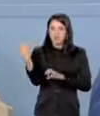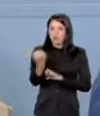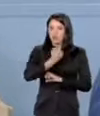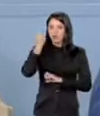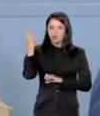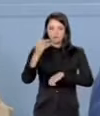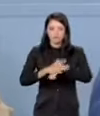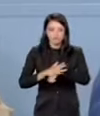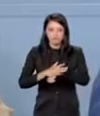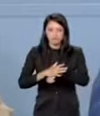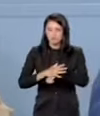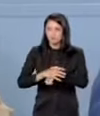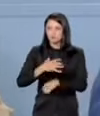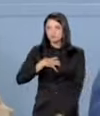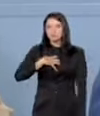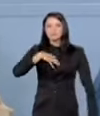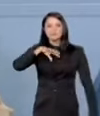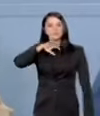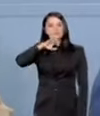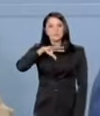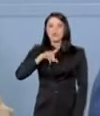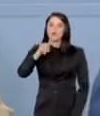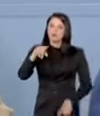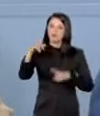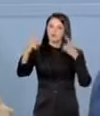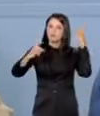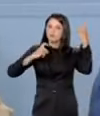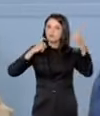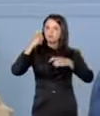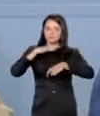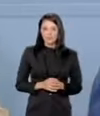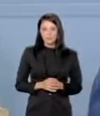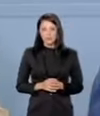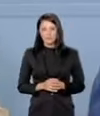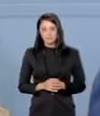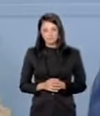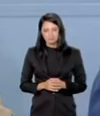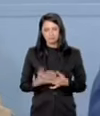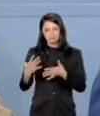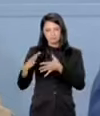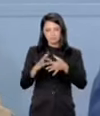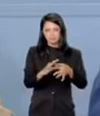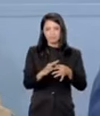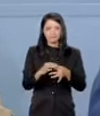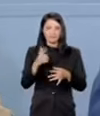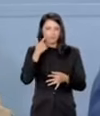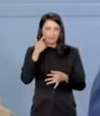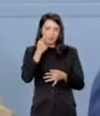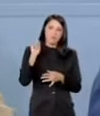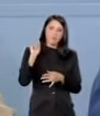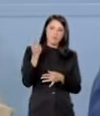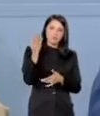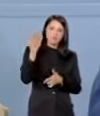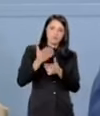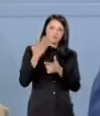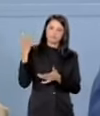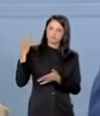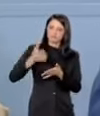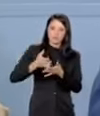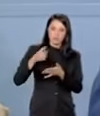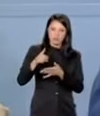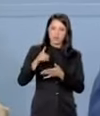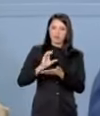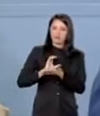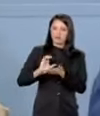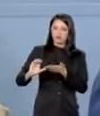doenças respiratórias são uma grande preocupação neste momento. Nós estamos destinando em parcela única para o Estado do Rio Grande